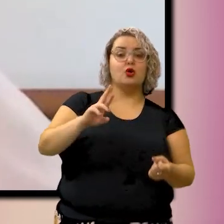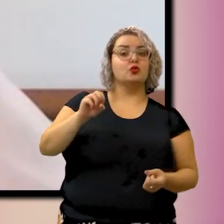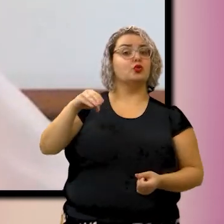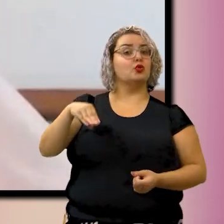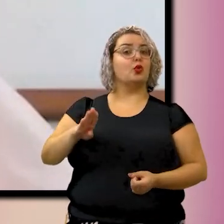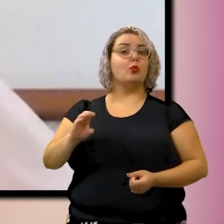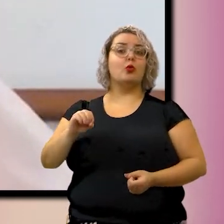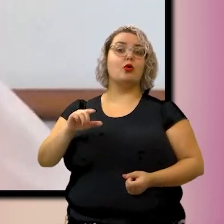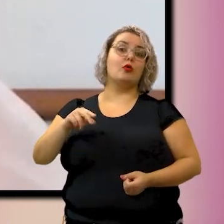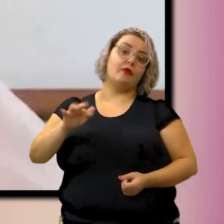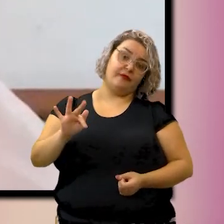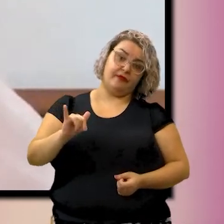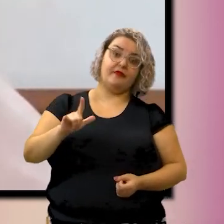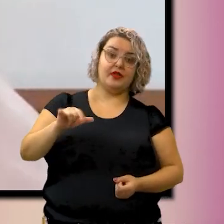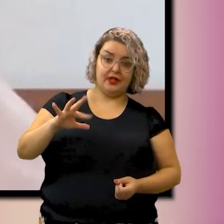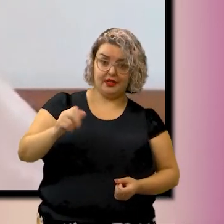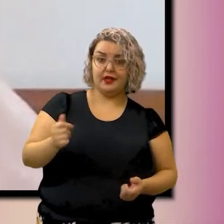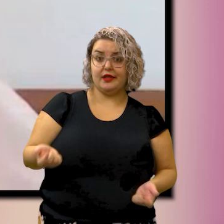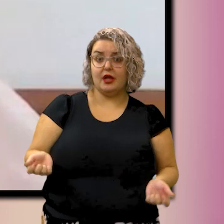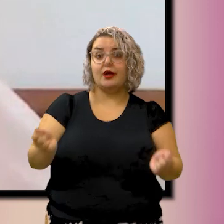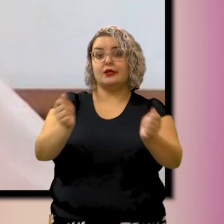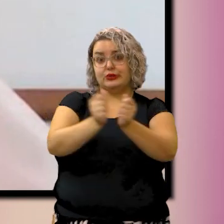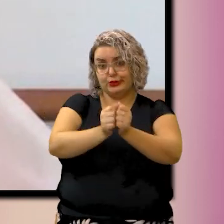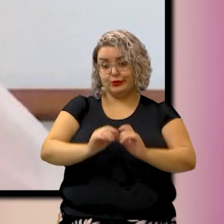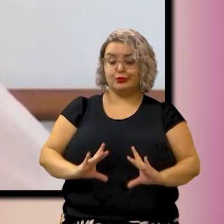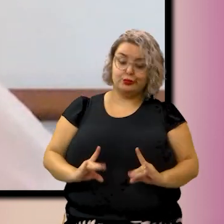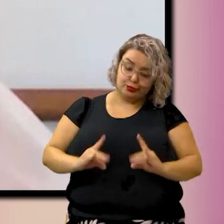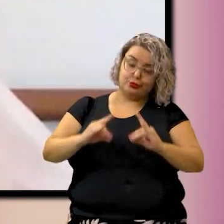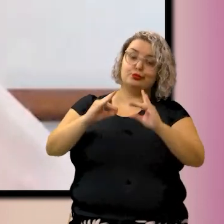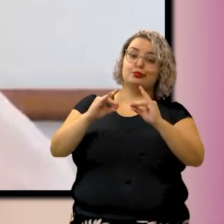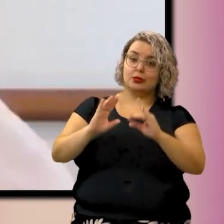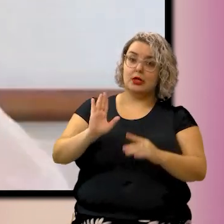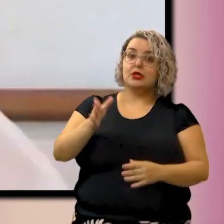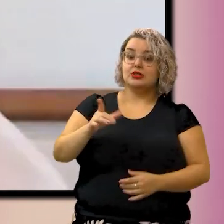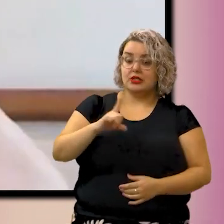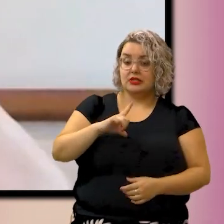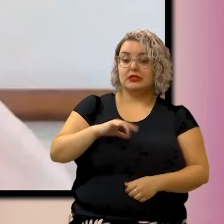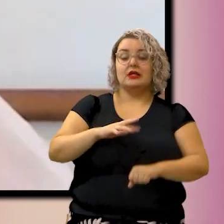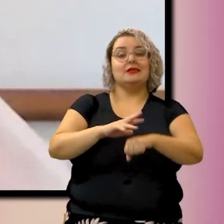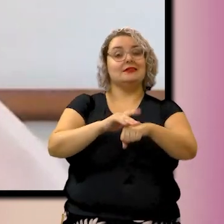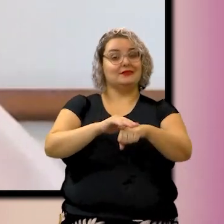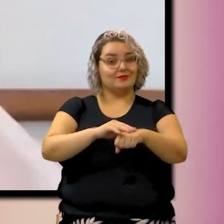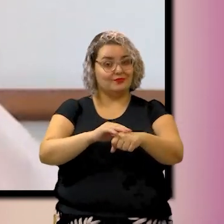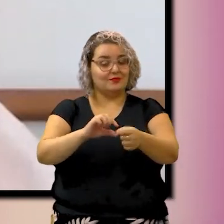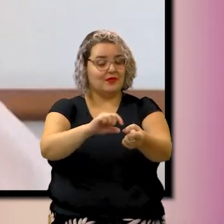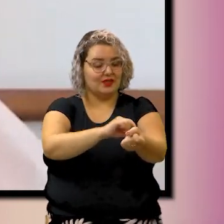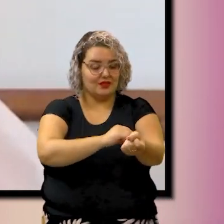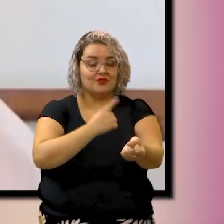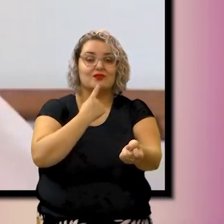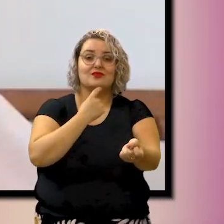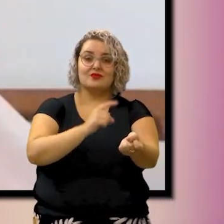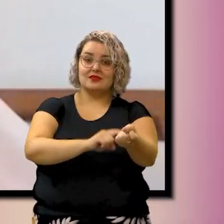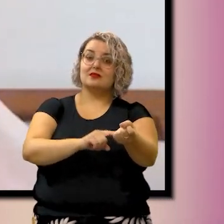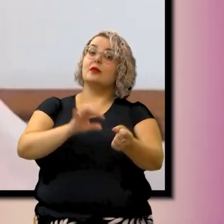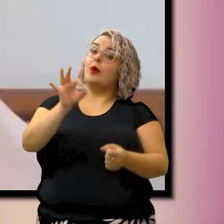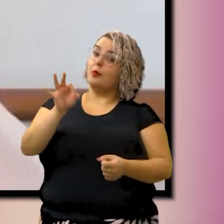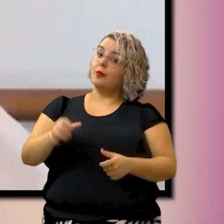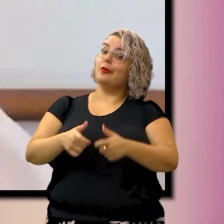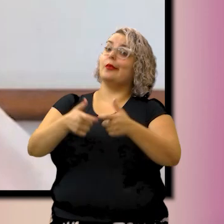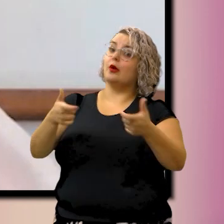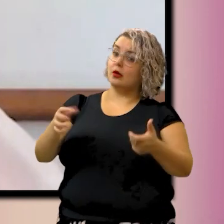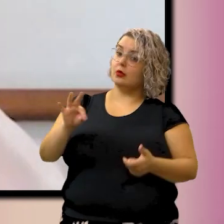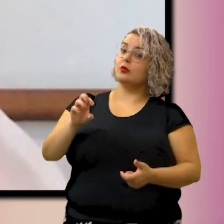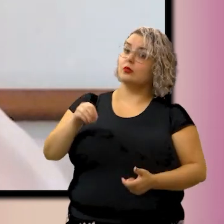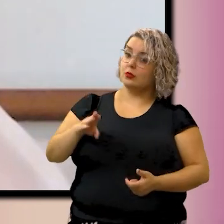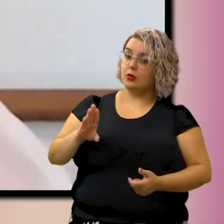como trombofilia, aí principalmente associada ao uso de hormônio, né? Se a pessoa já tem uma doença do sangue e faz uso de hormônio, existe uma chance